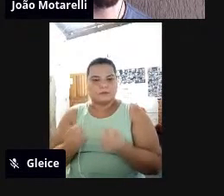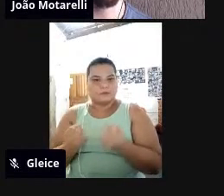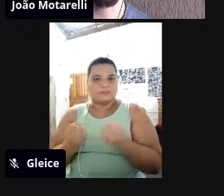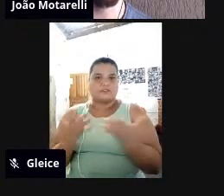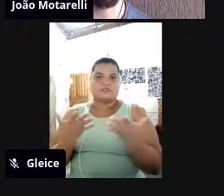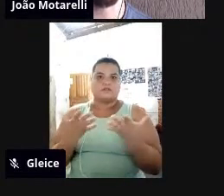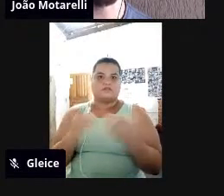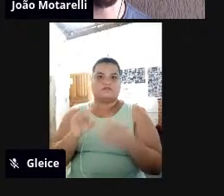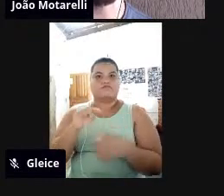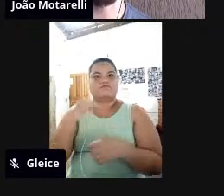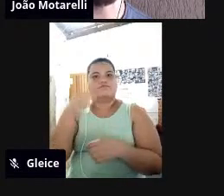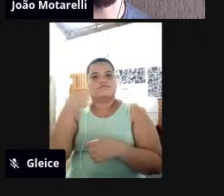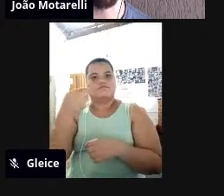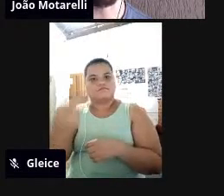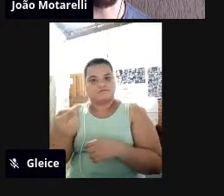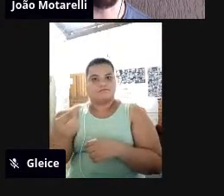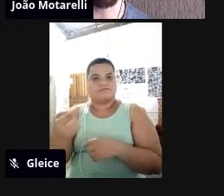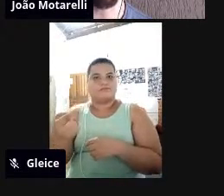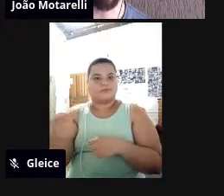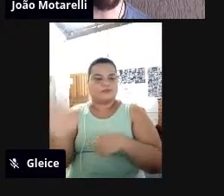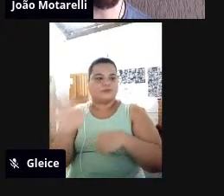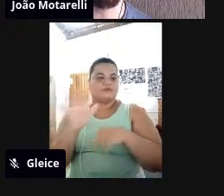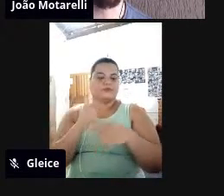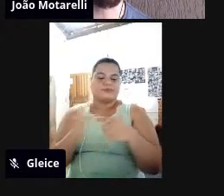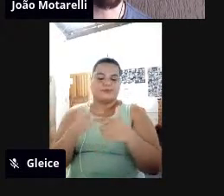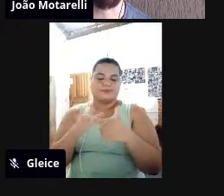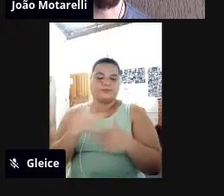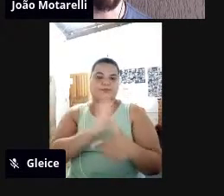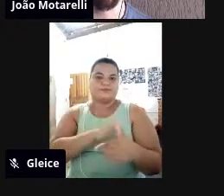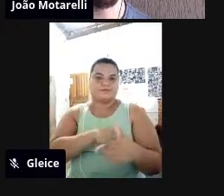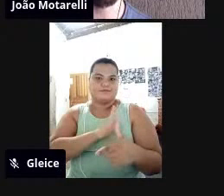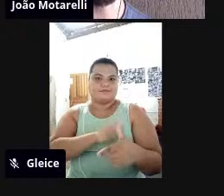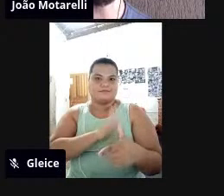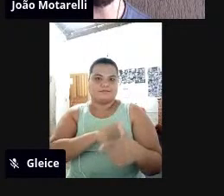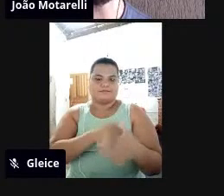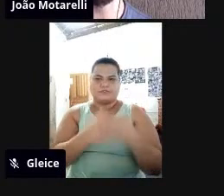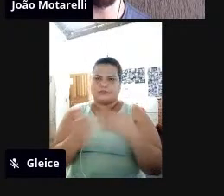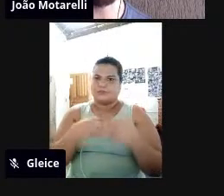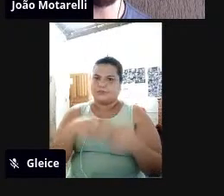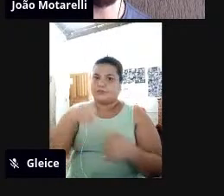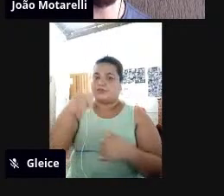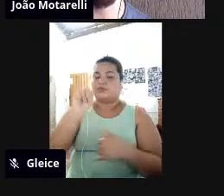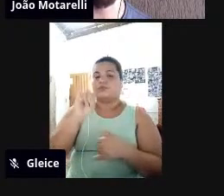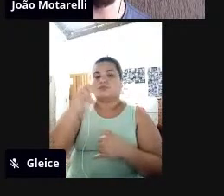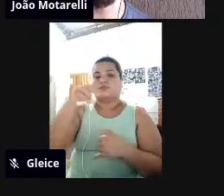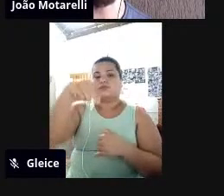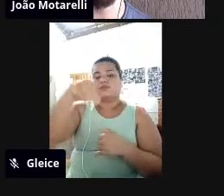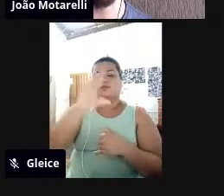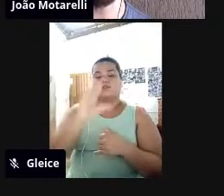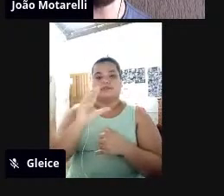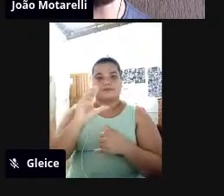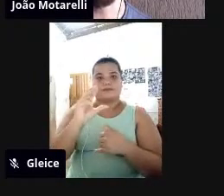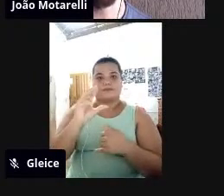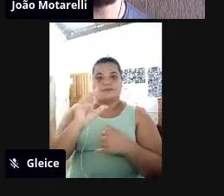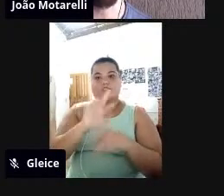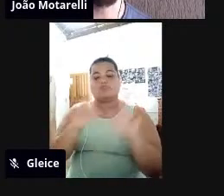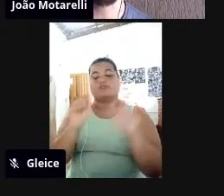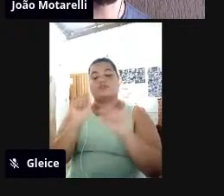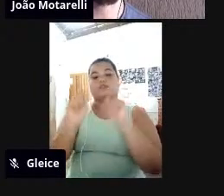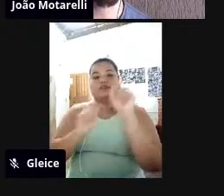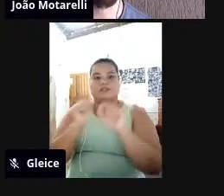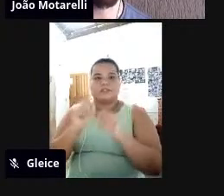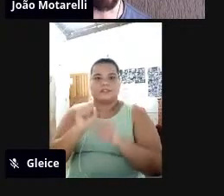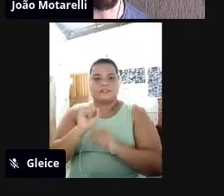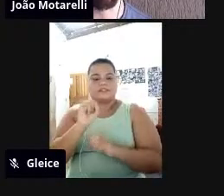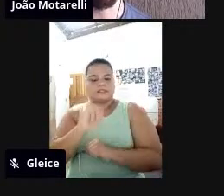maior número de eventos cardiovasculares, independente do IMC. Ou seja, a diferença é que conforme o IMC vai aumentando